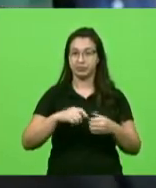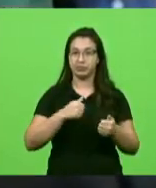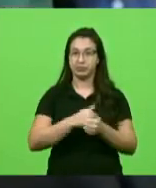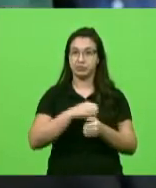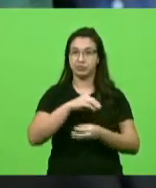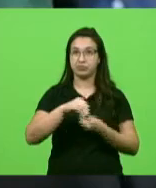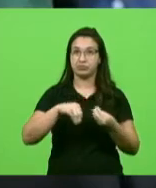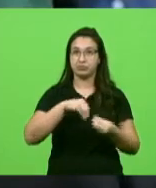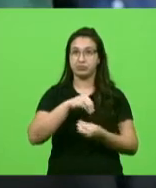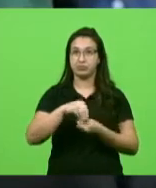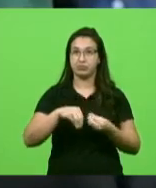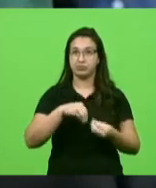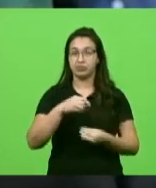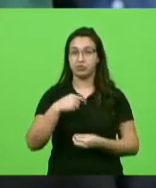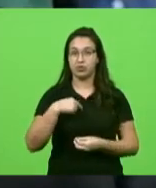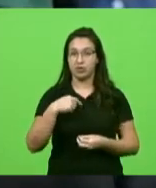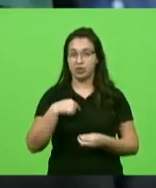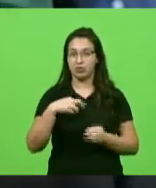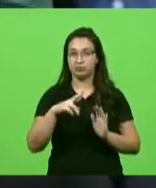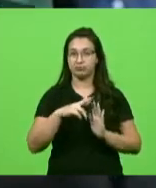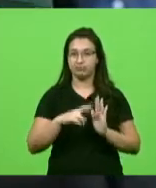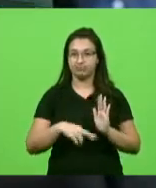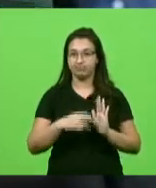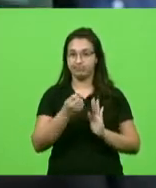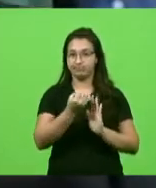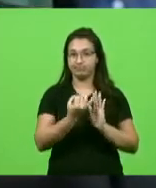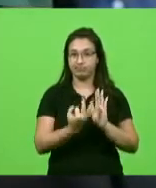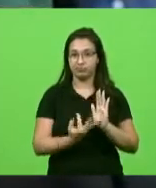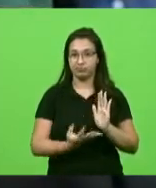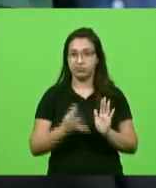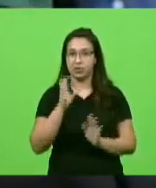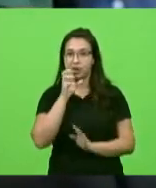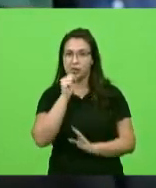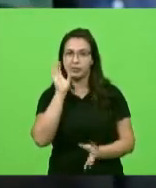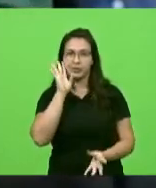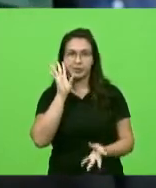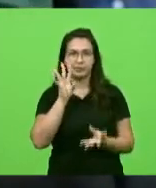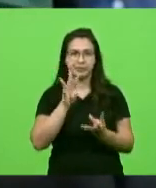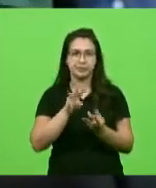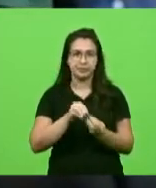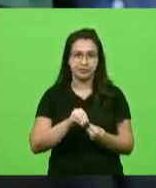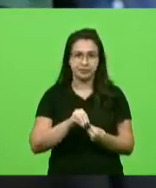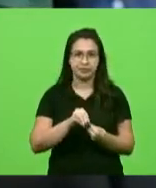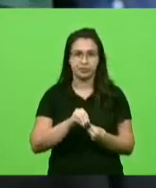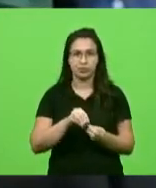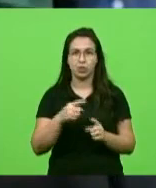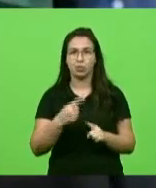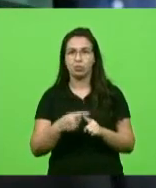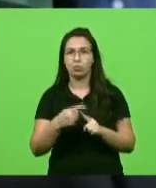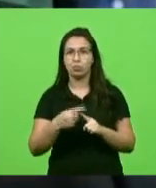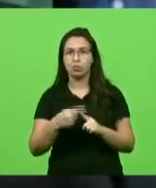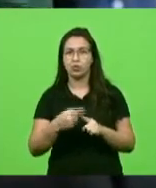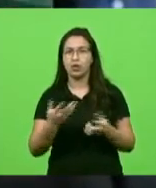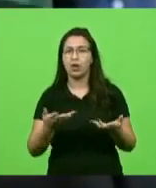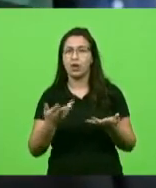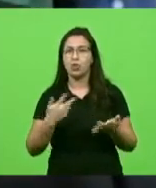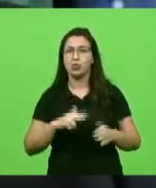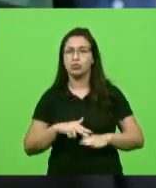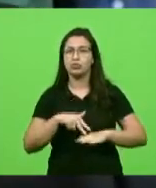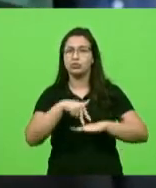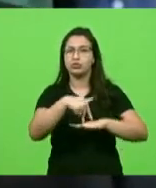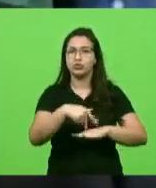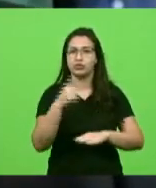posso deixar de iniciar meu relatório ó fazendo em breve resumo dos motivos que me trazem aqui neste dia